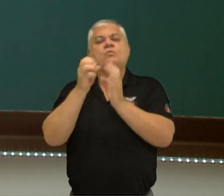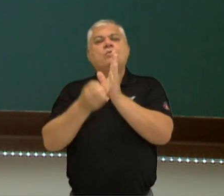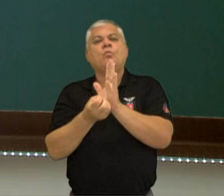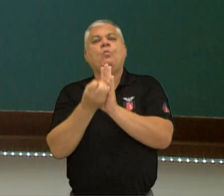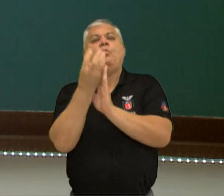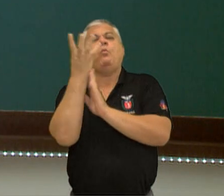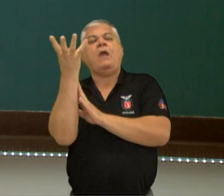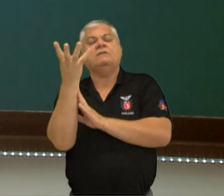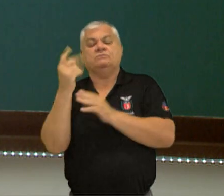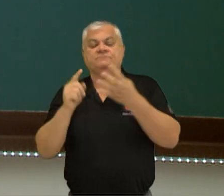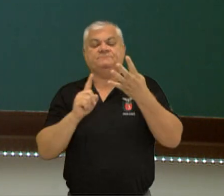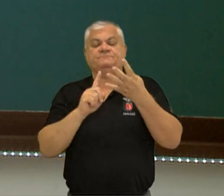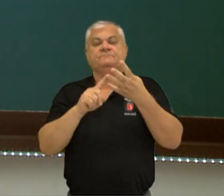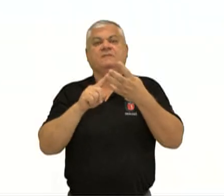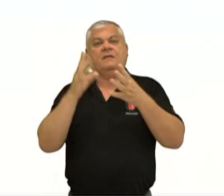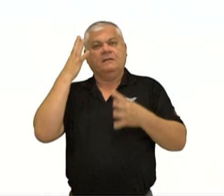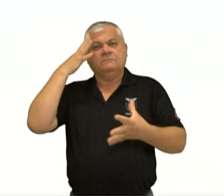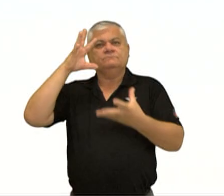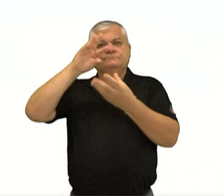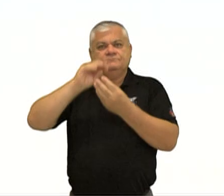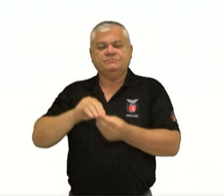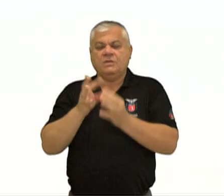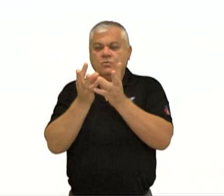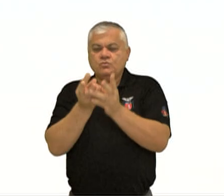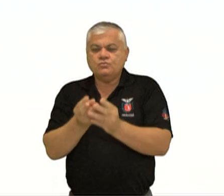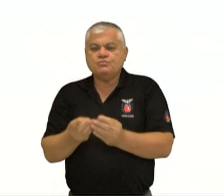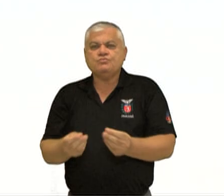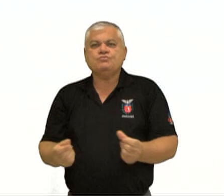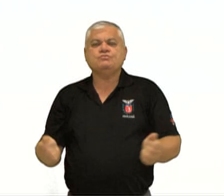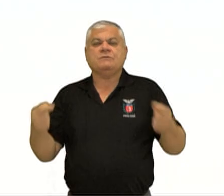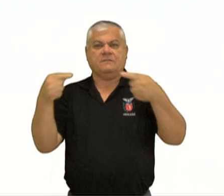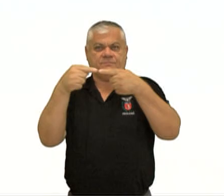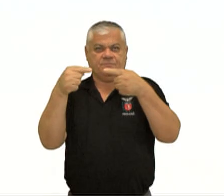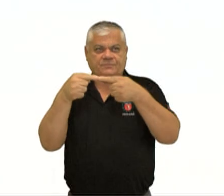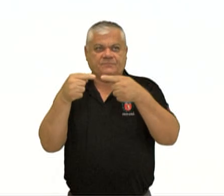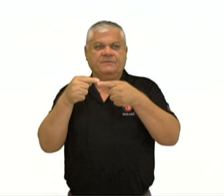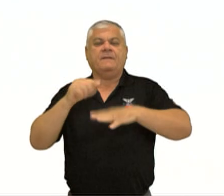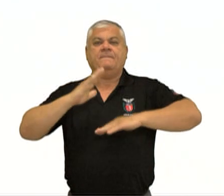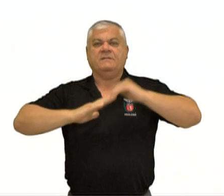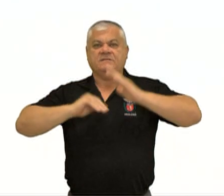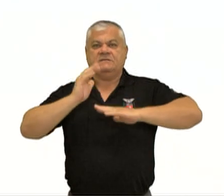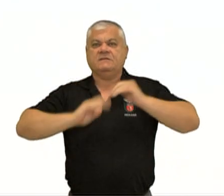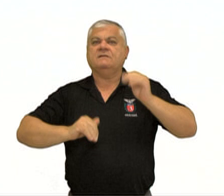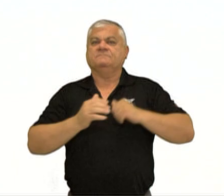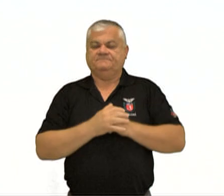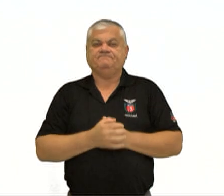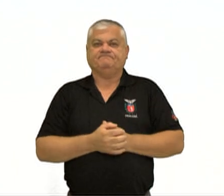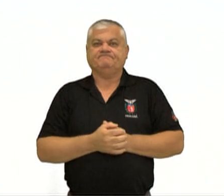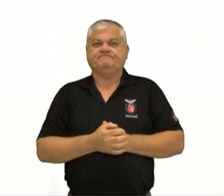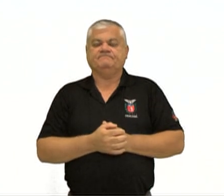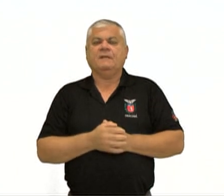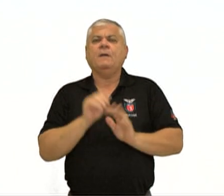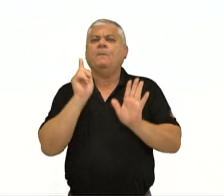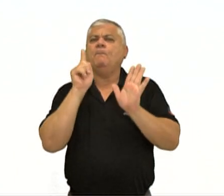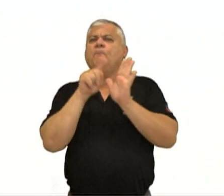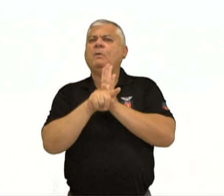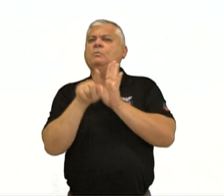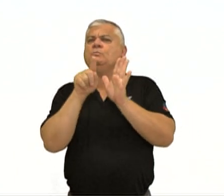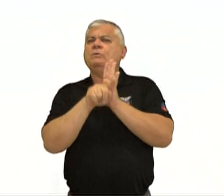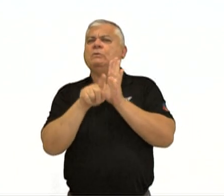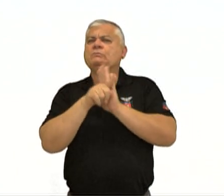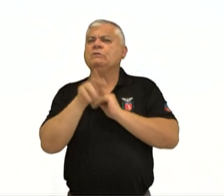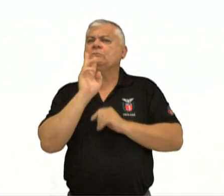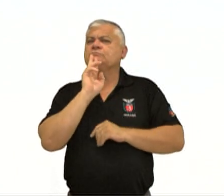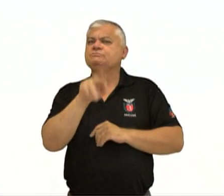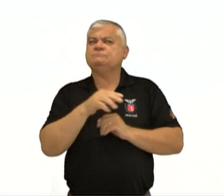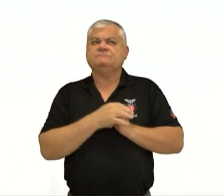compreender o conceito de diluição e as suas aplicações e praticar o conhecimento. As perguntas que vamos responder nesta aula